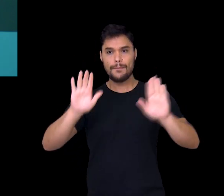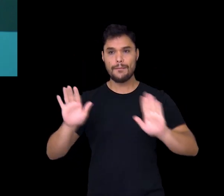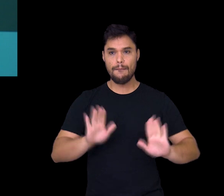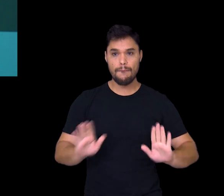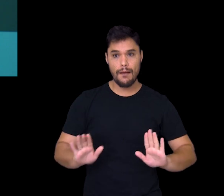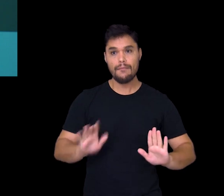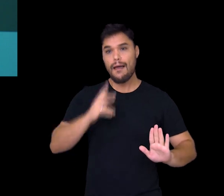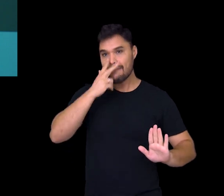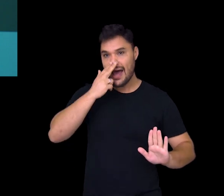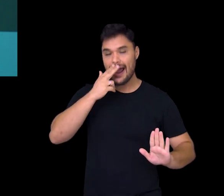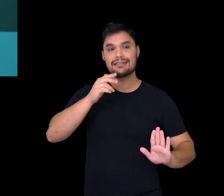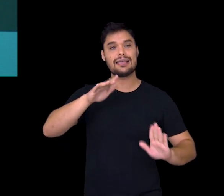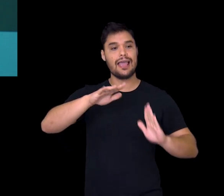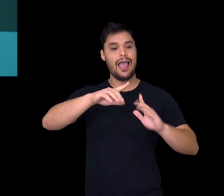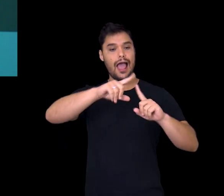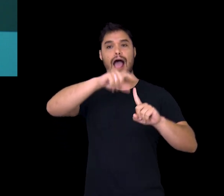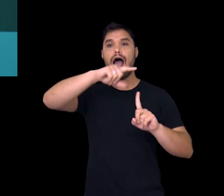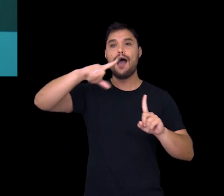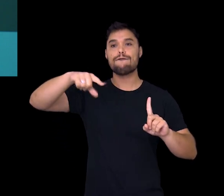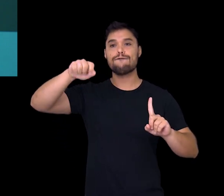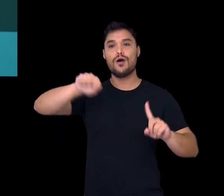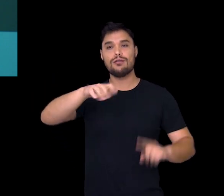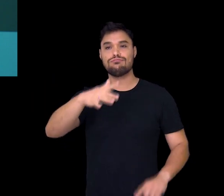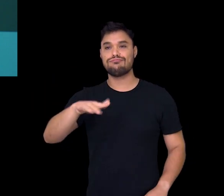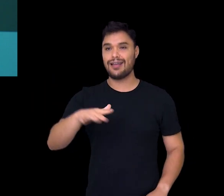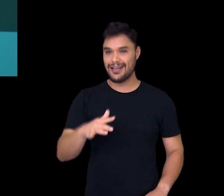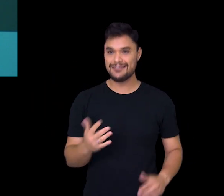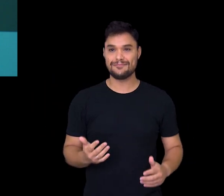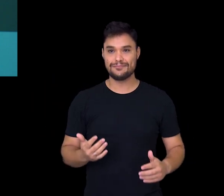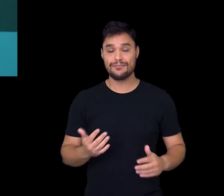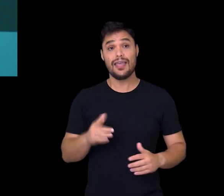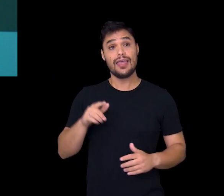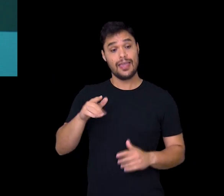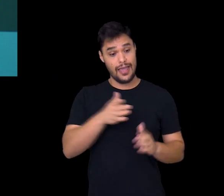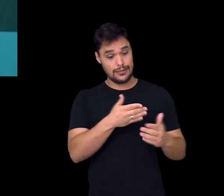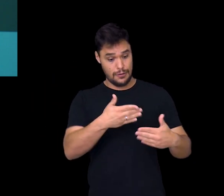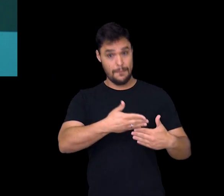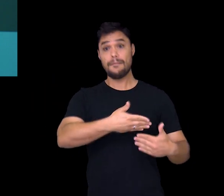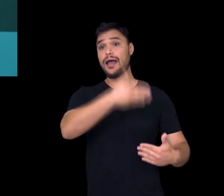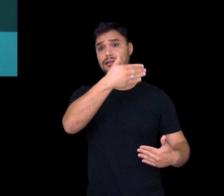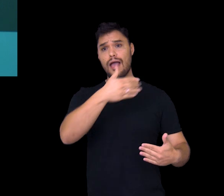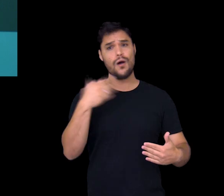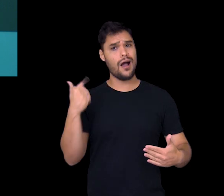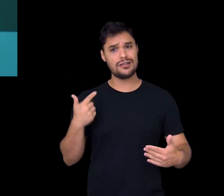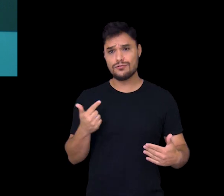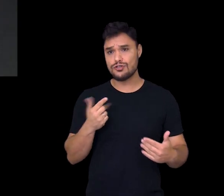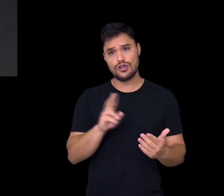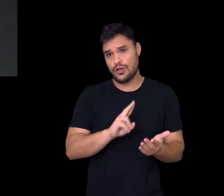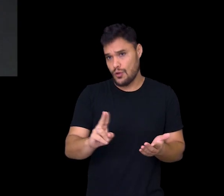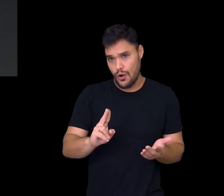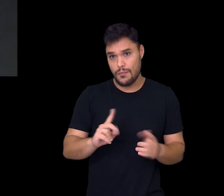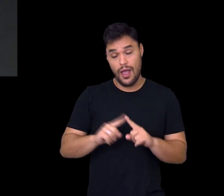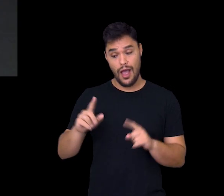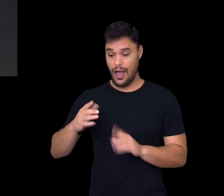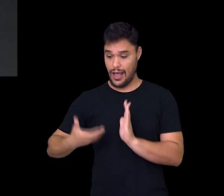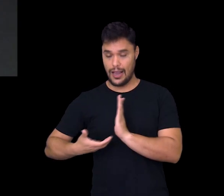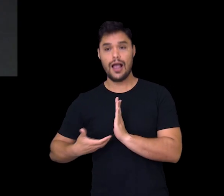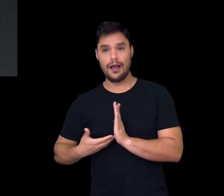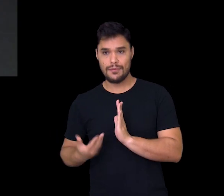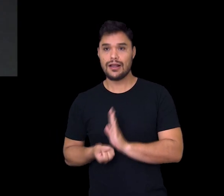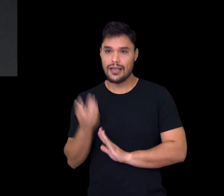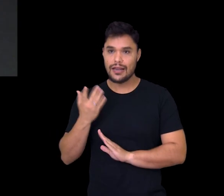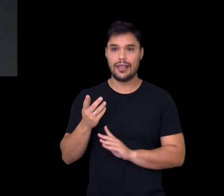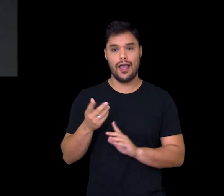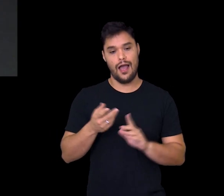caindo. E esse painel, que não havia sido batizado antes, quando a Câmara institui aqui a visitação, etc.,